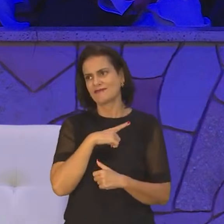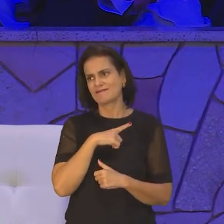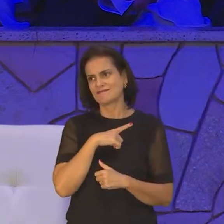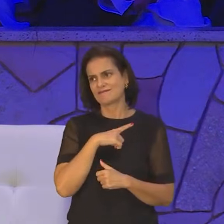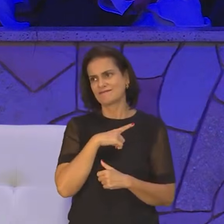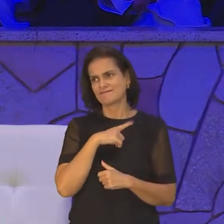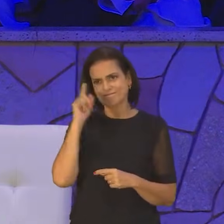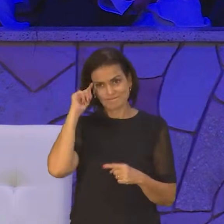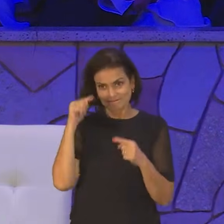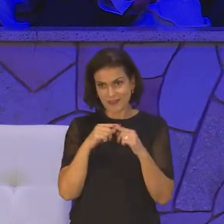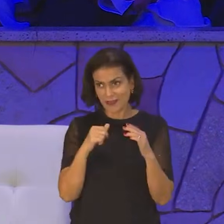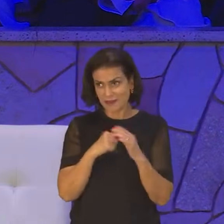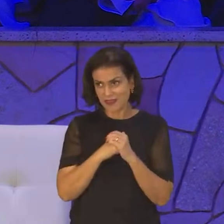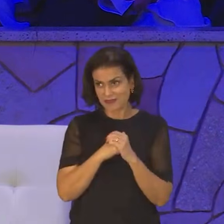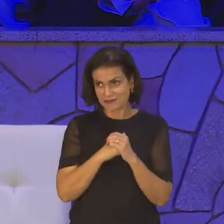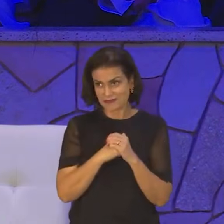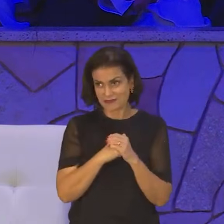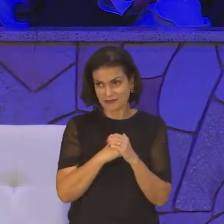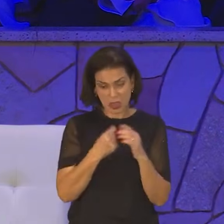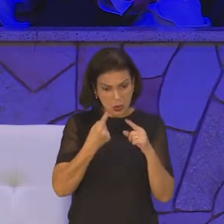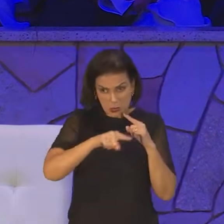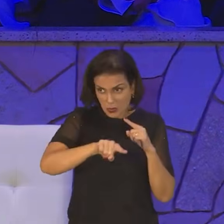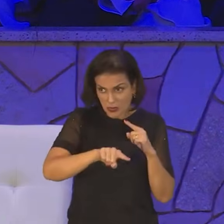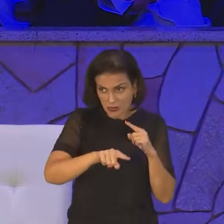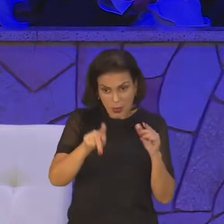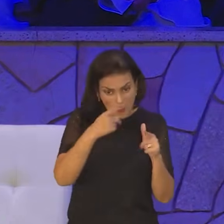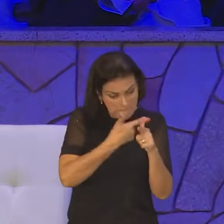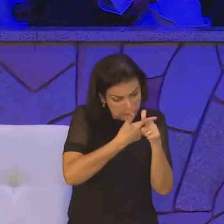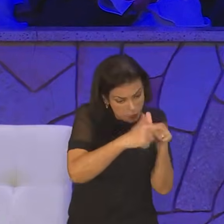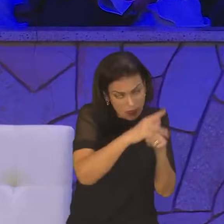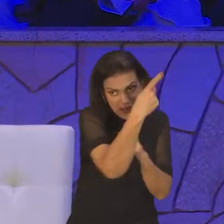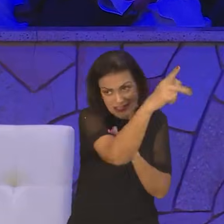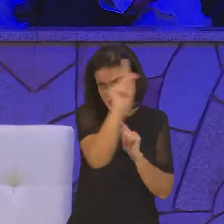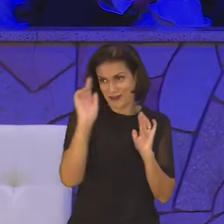Concorda? Amém. Não concorda? Problema seu.